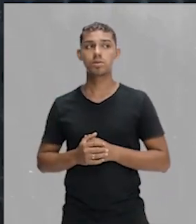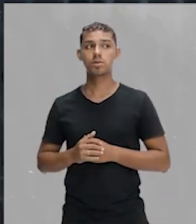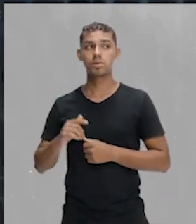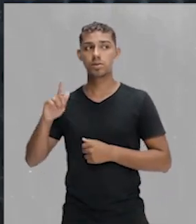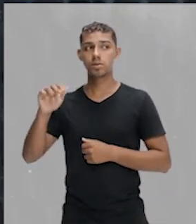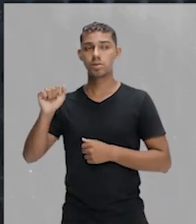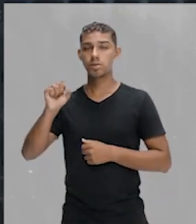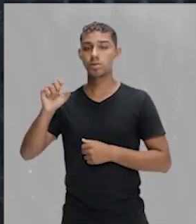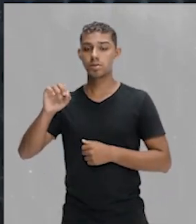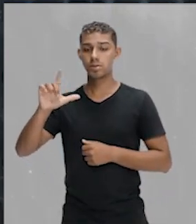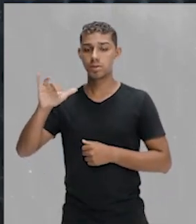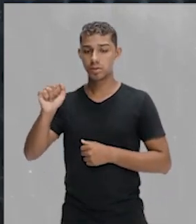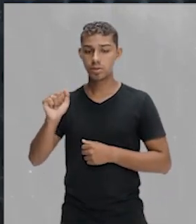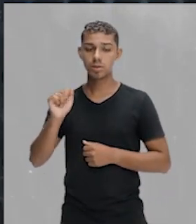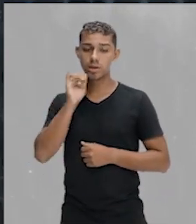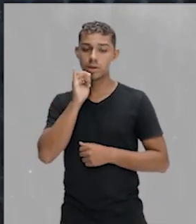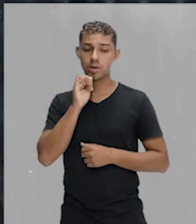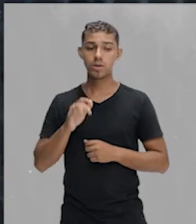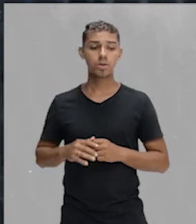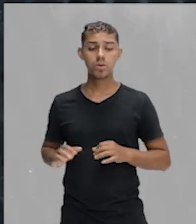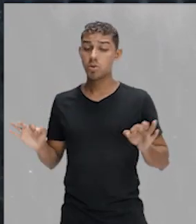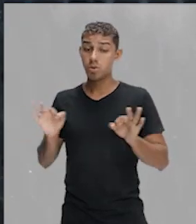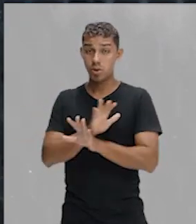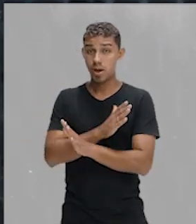gente, por hoje é só. Espero que vocês tenham